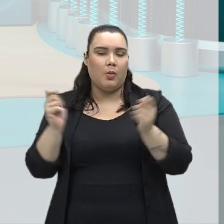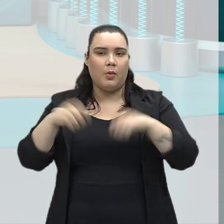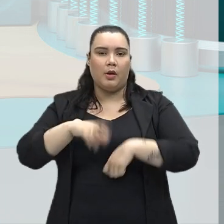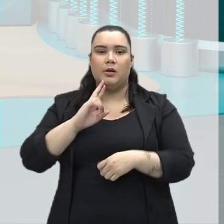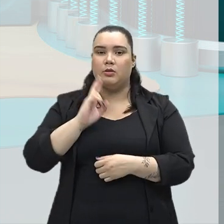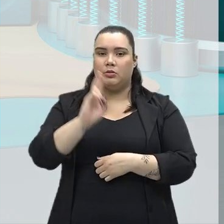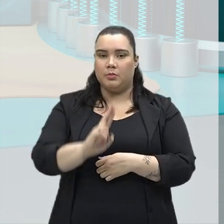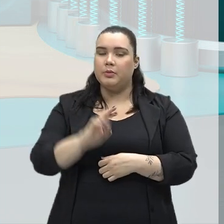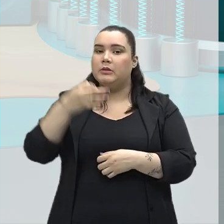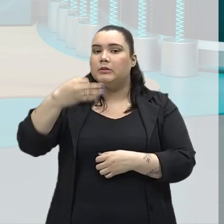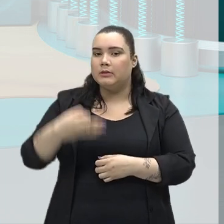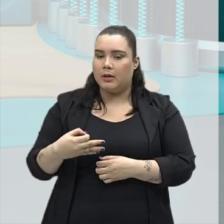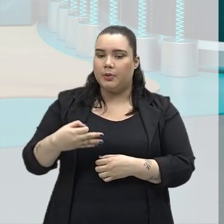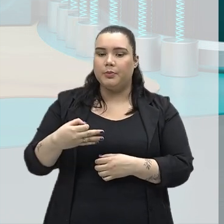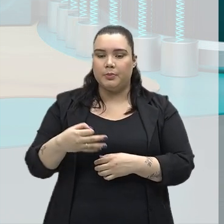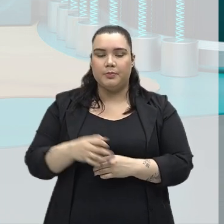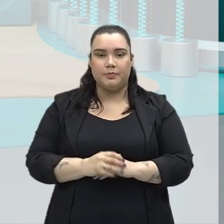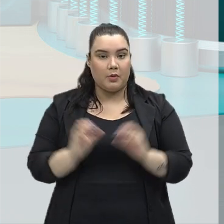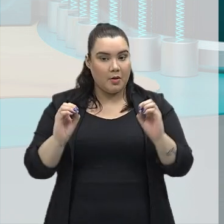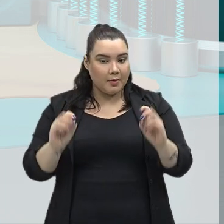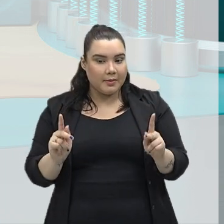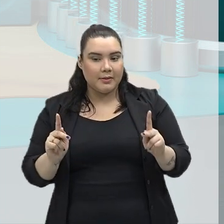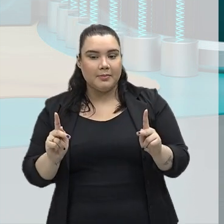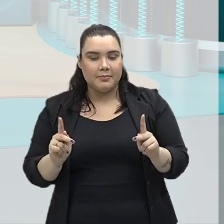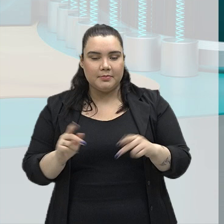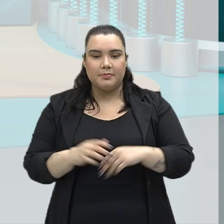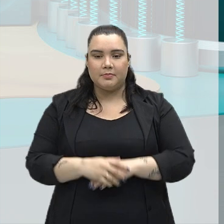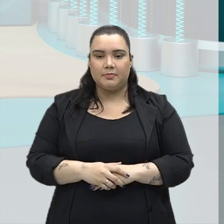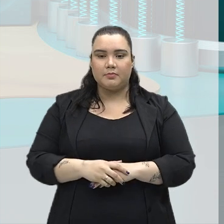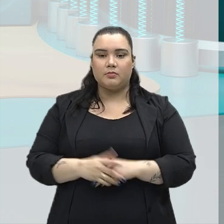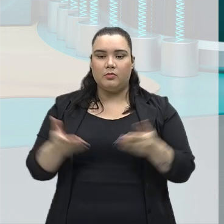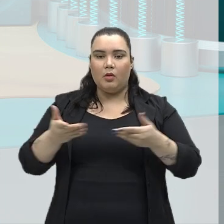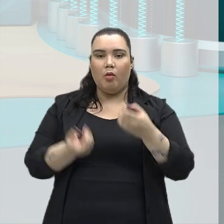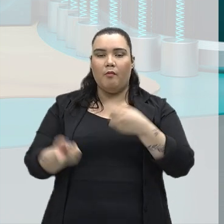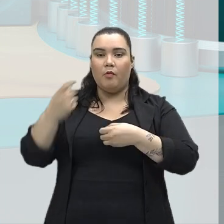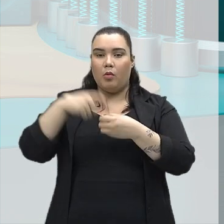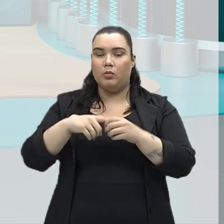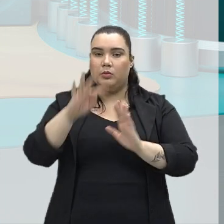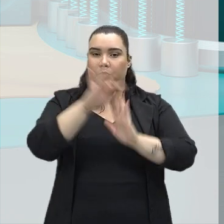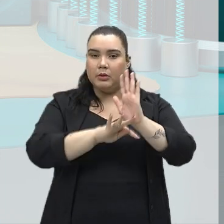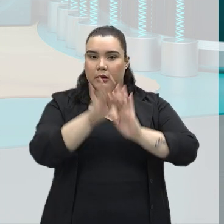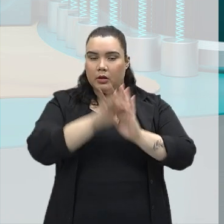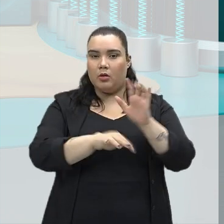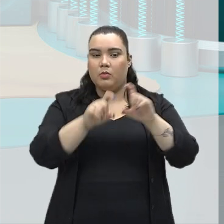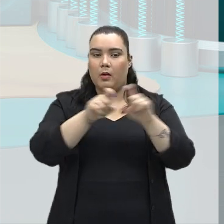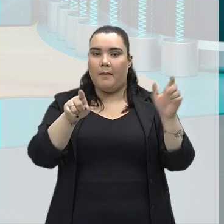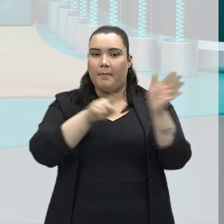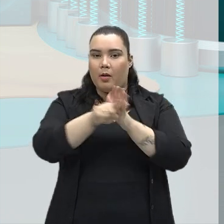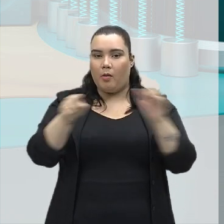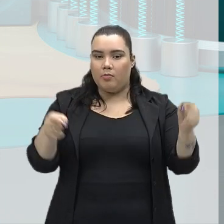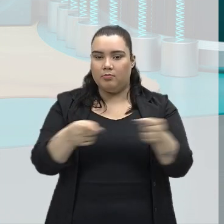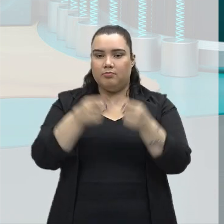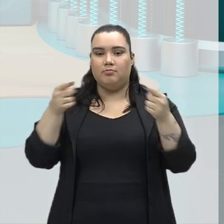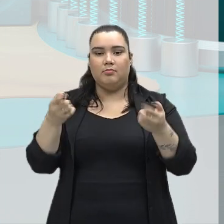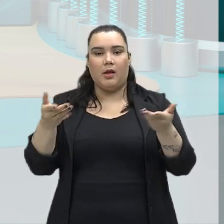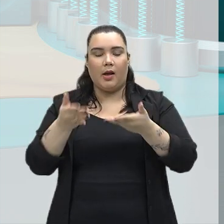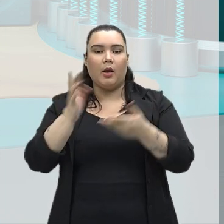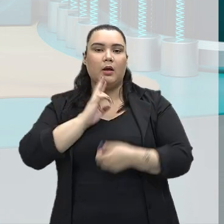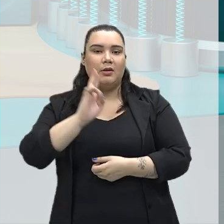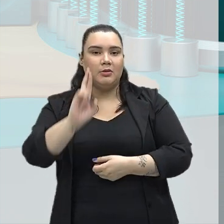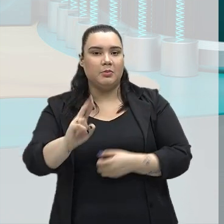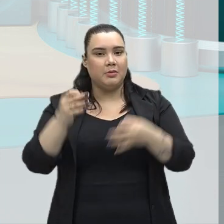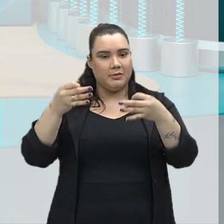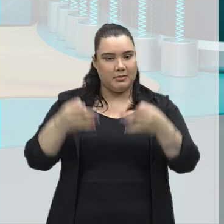forma correta, ok? Vamos voltar para o nosso texto, para a nossa pergunta e fazer